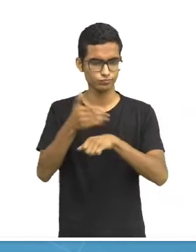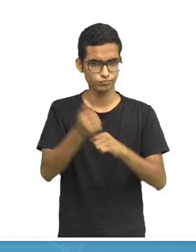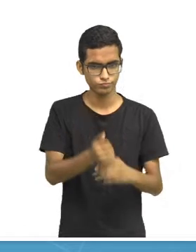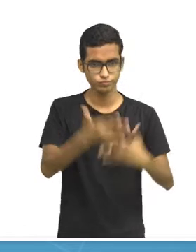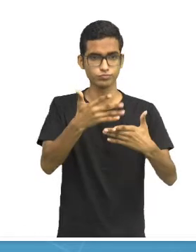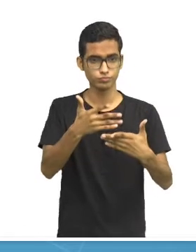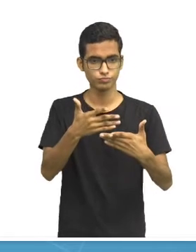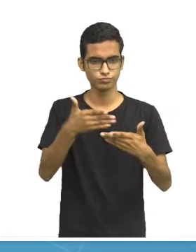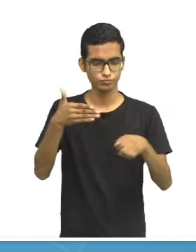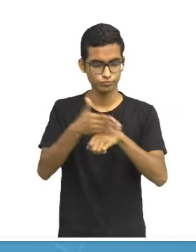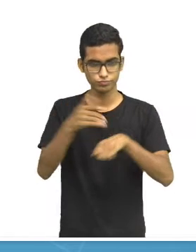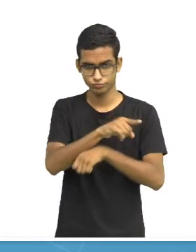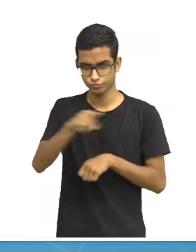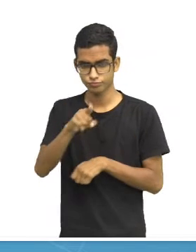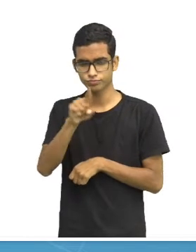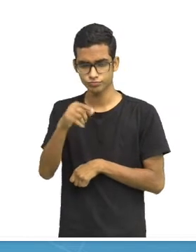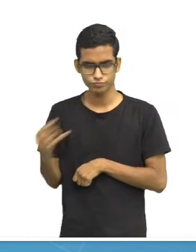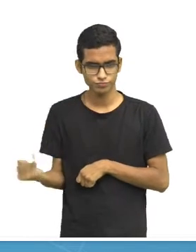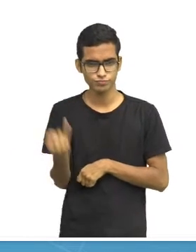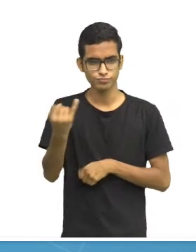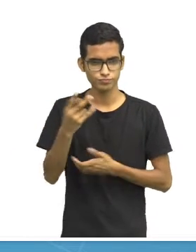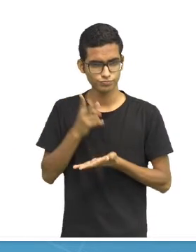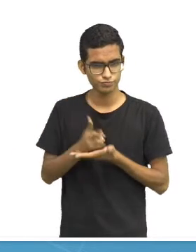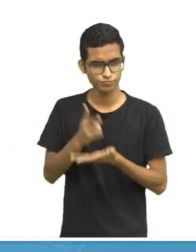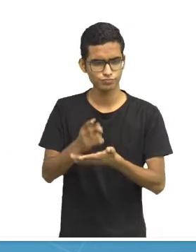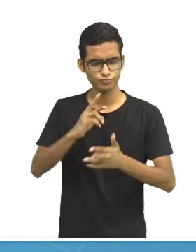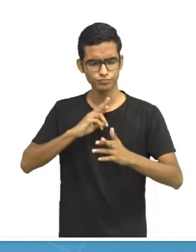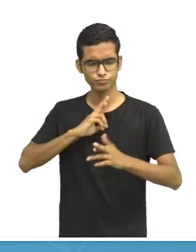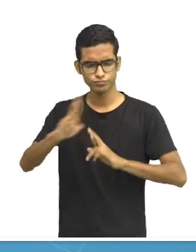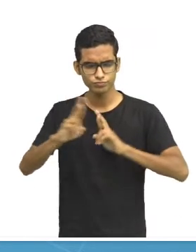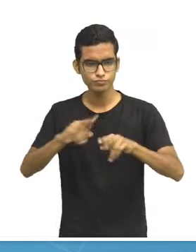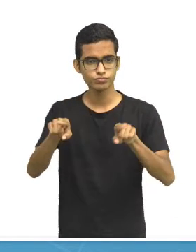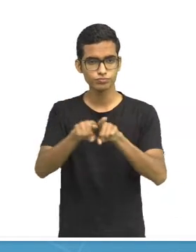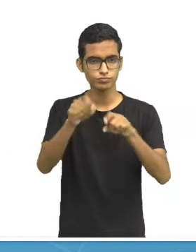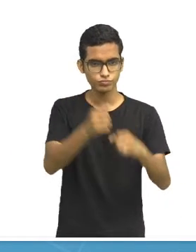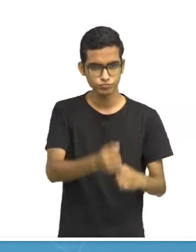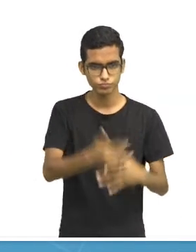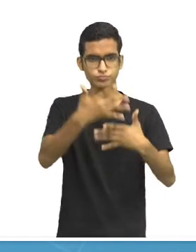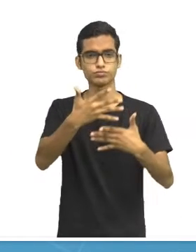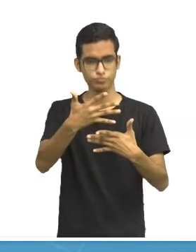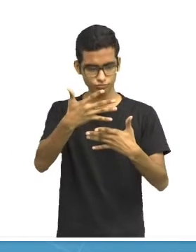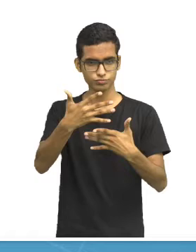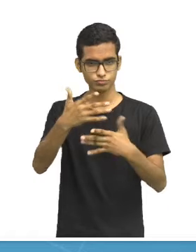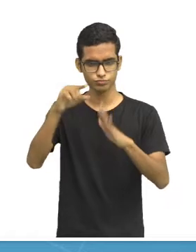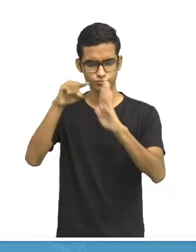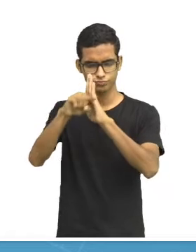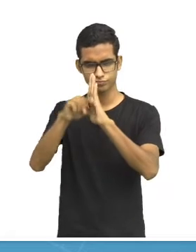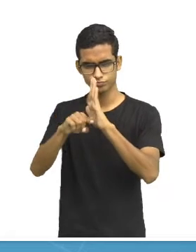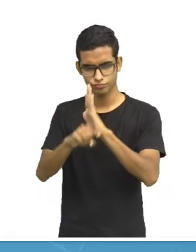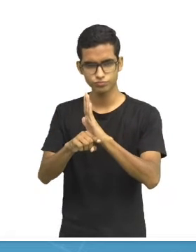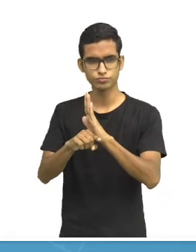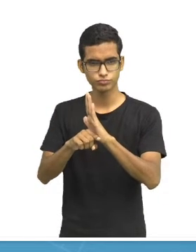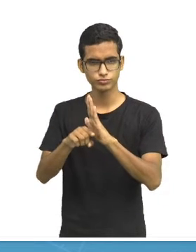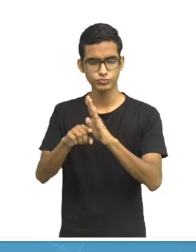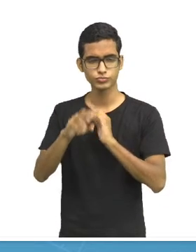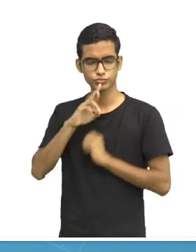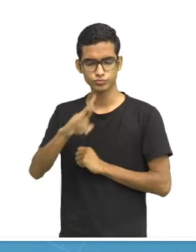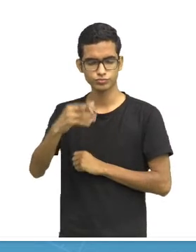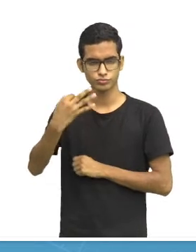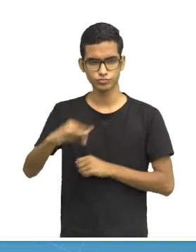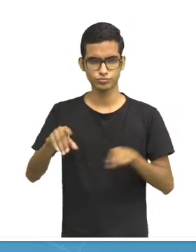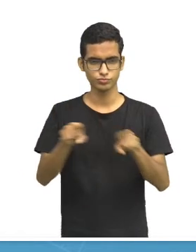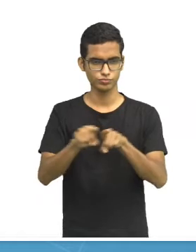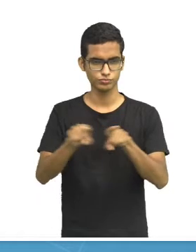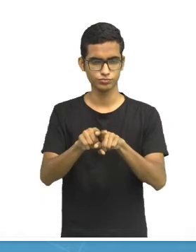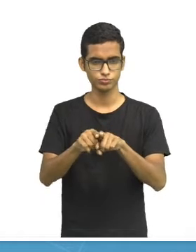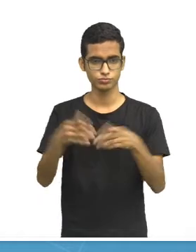muito importante. Continue assim, respondendo no chat as alternativas corretas. Então, vamos à